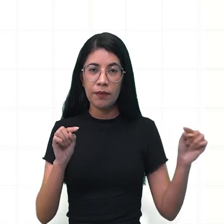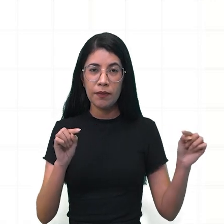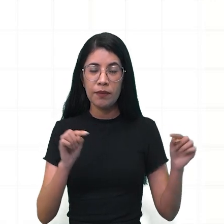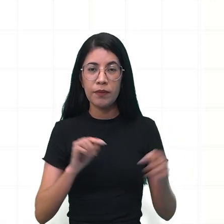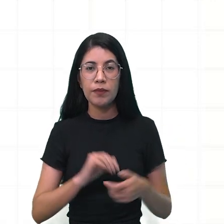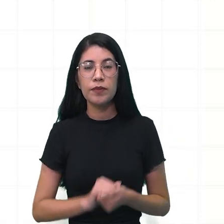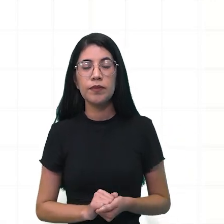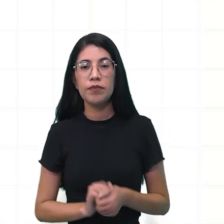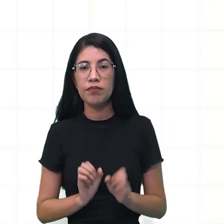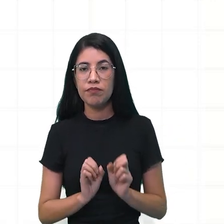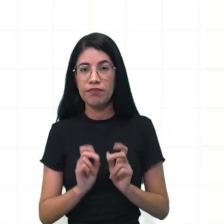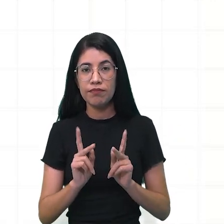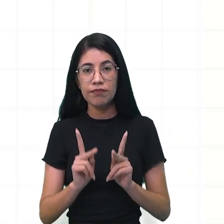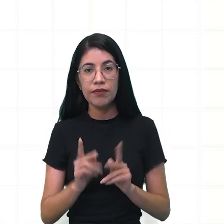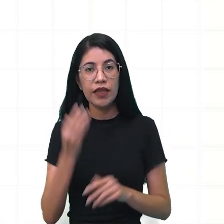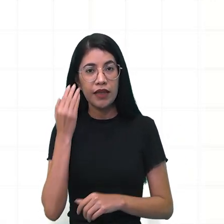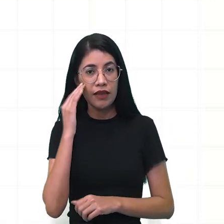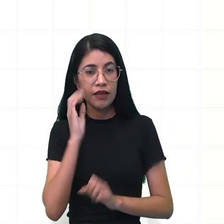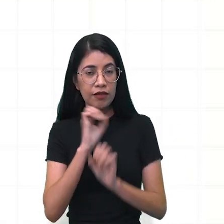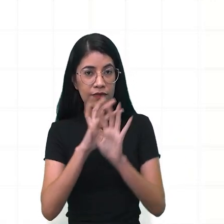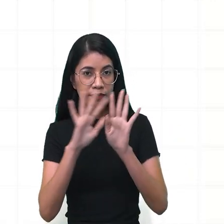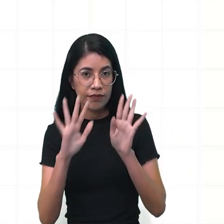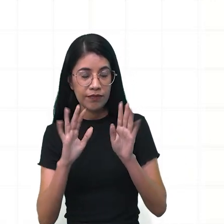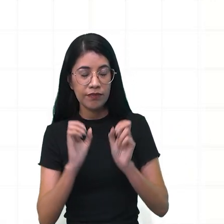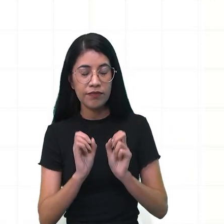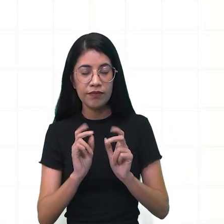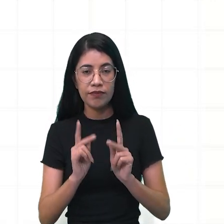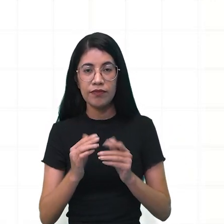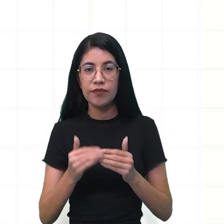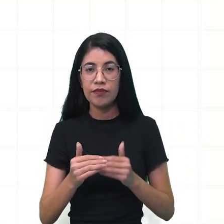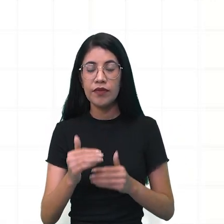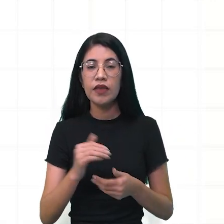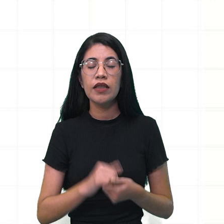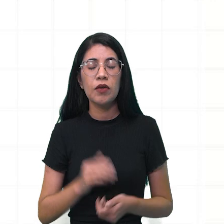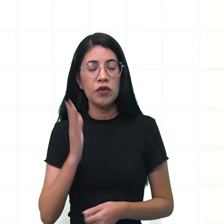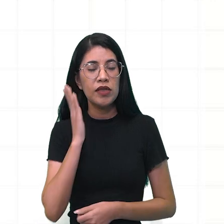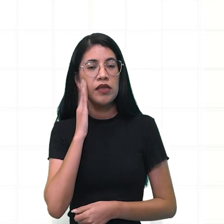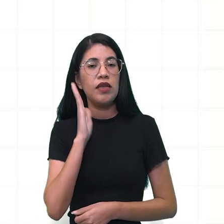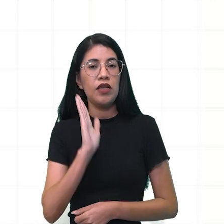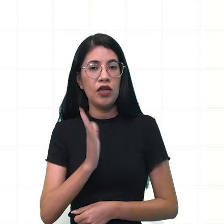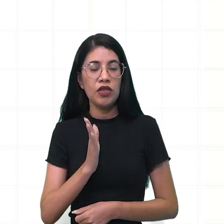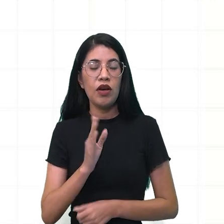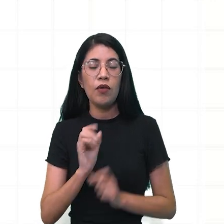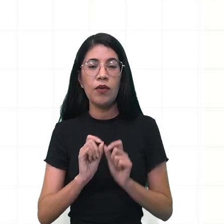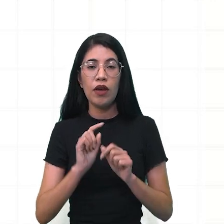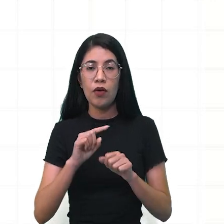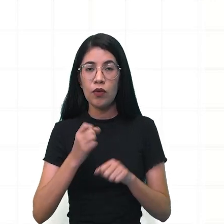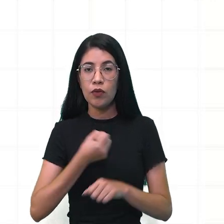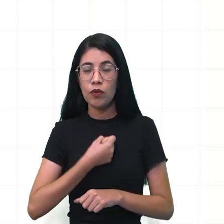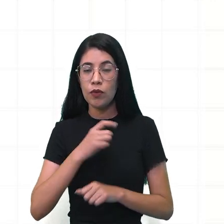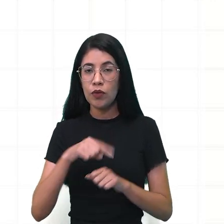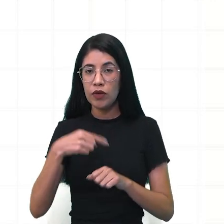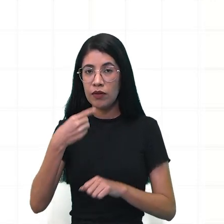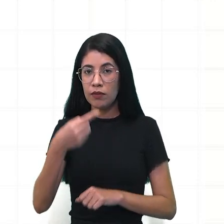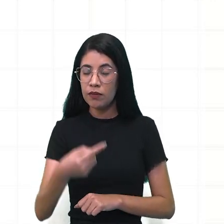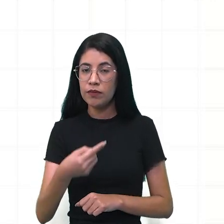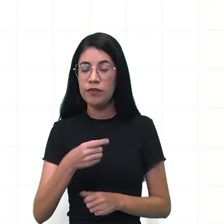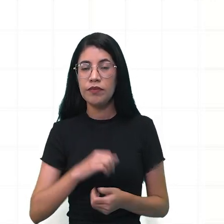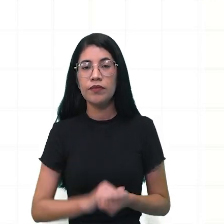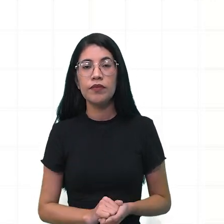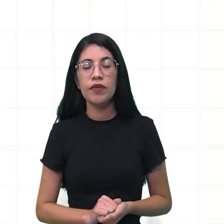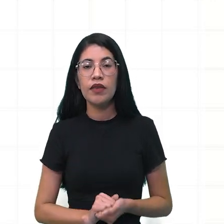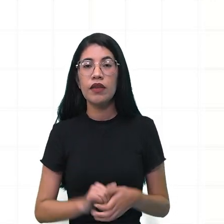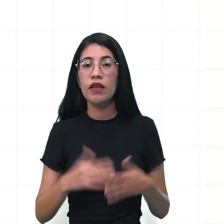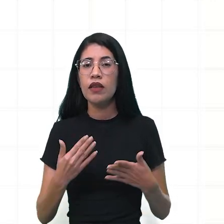certo? Ok? Tudo certo então até aí? Muito bem, professora, já sei, o sucessor é o que vem depois.